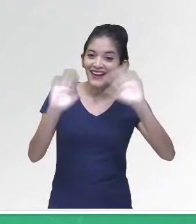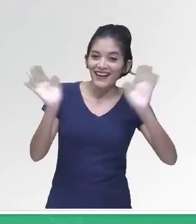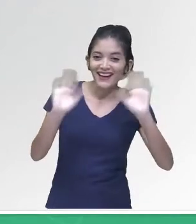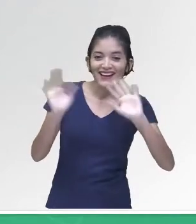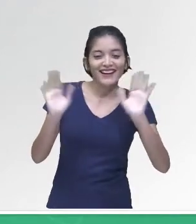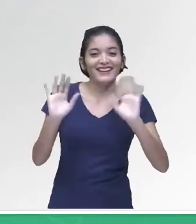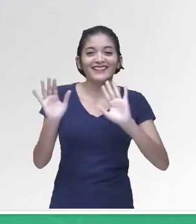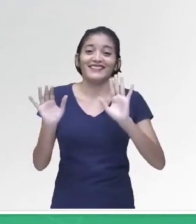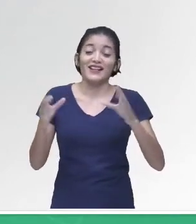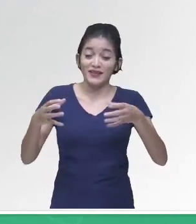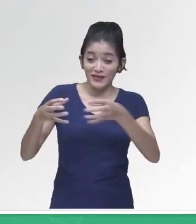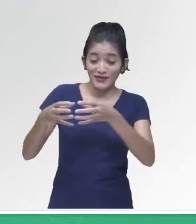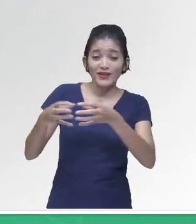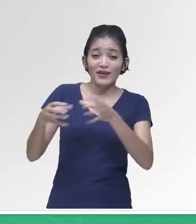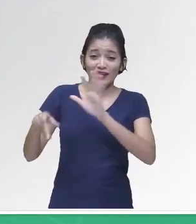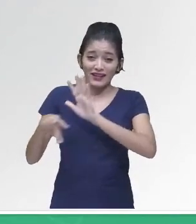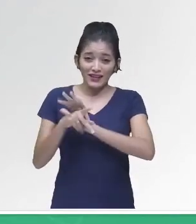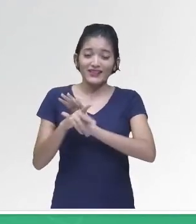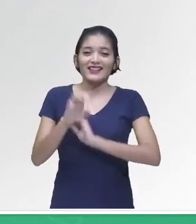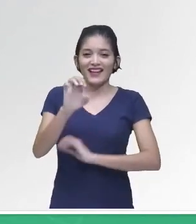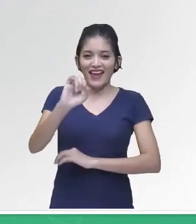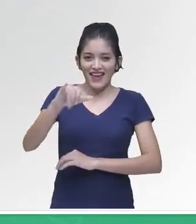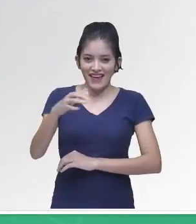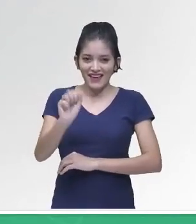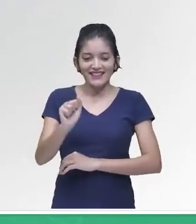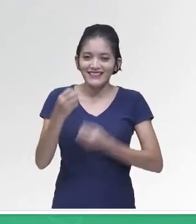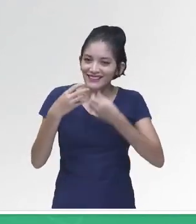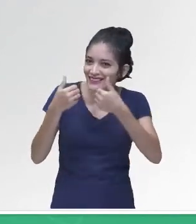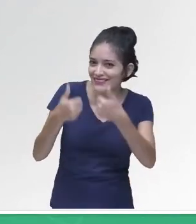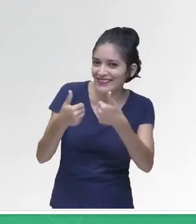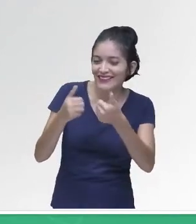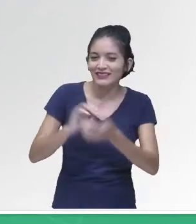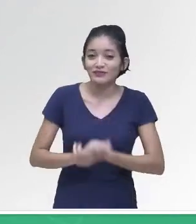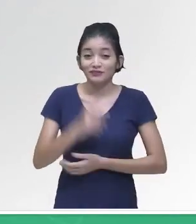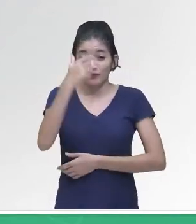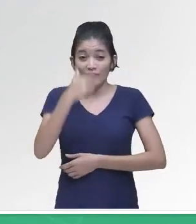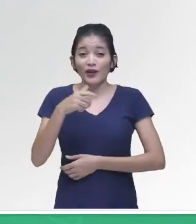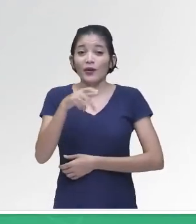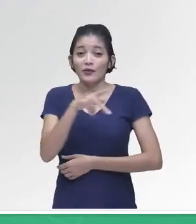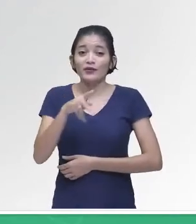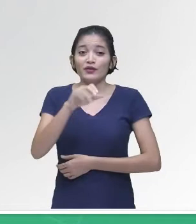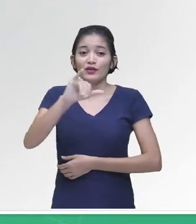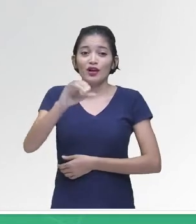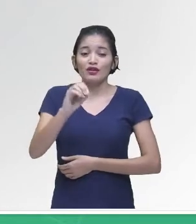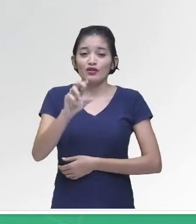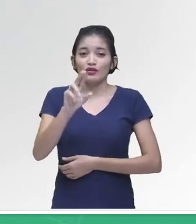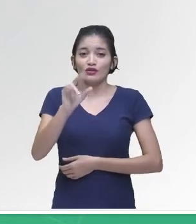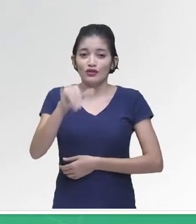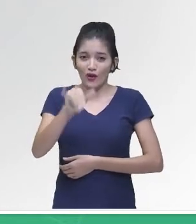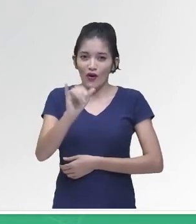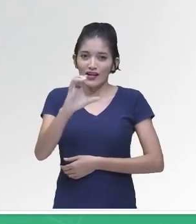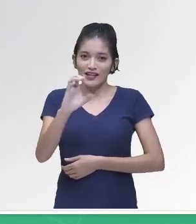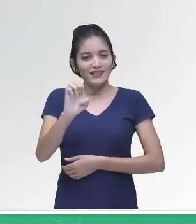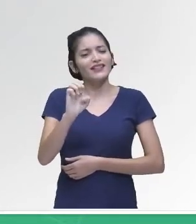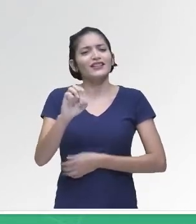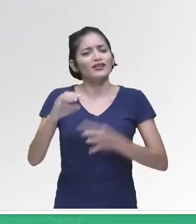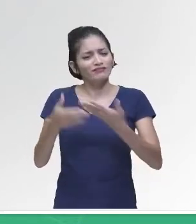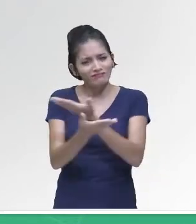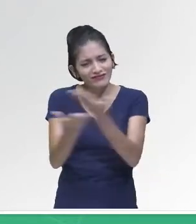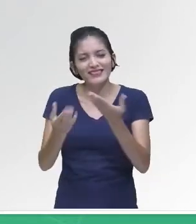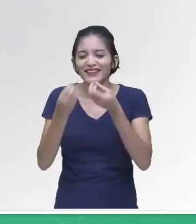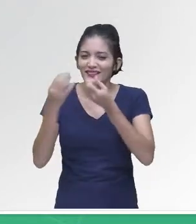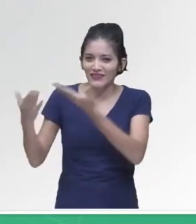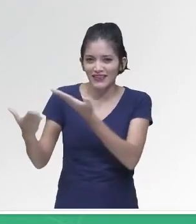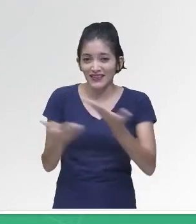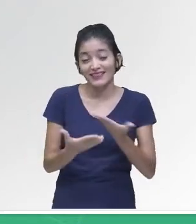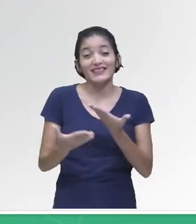turma da 10ª etapa da EJA, tudo bem com vocês? Eu sou a professora Joyce Martins, sejam bem-vindos a essa nossa aula